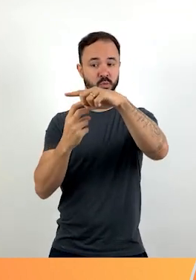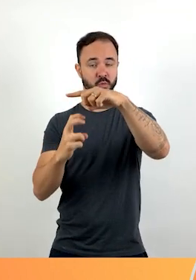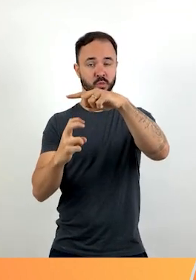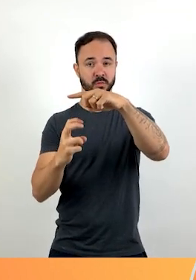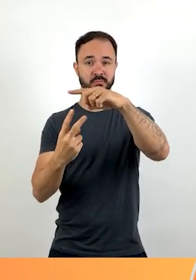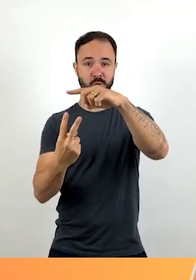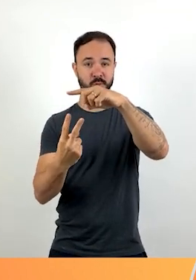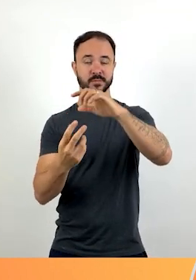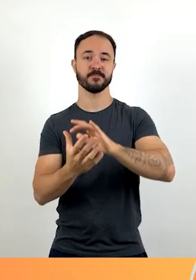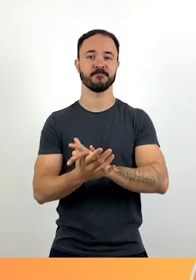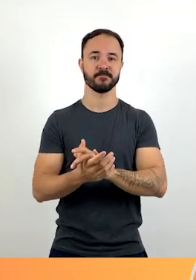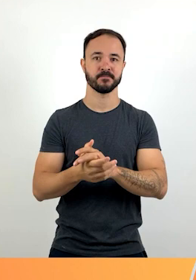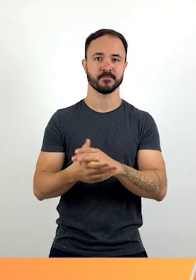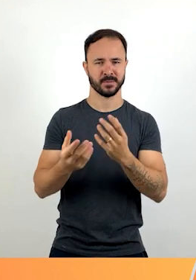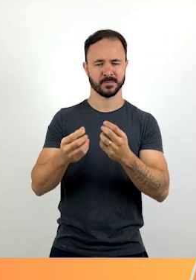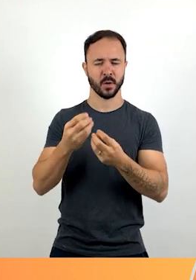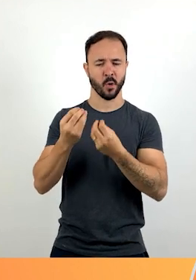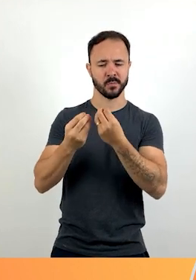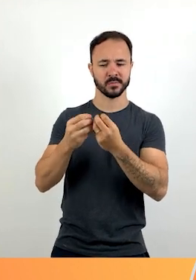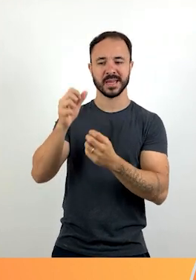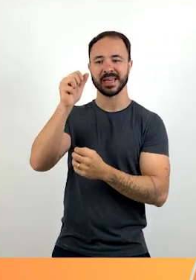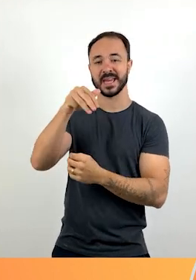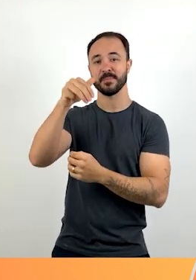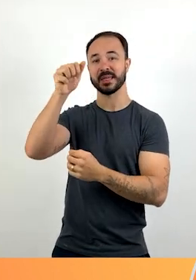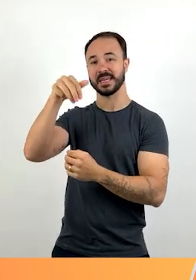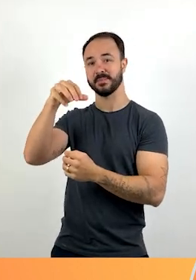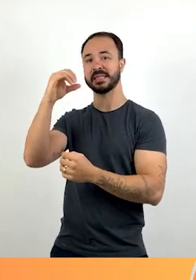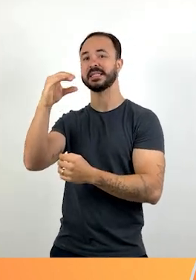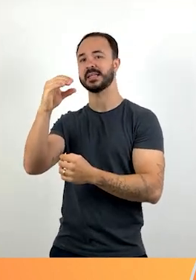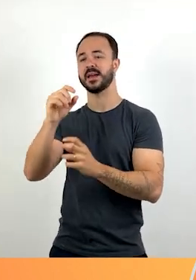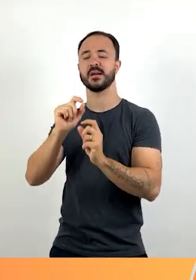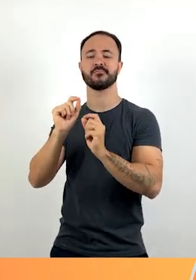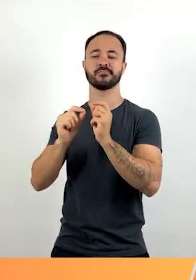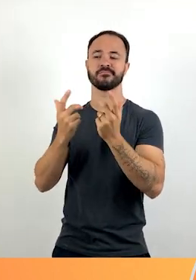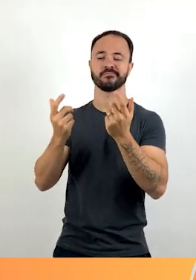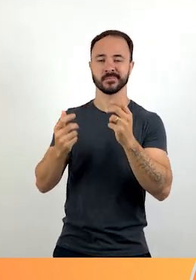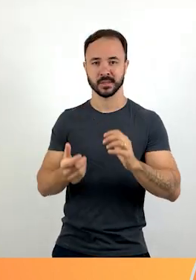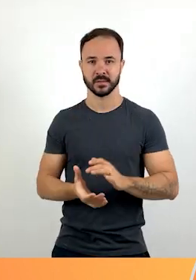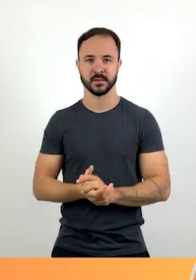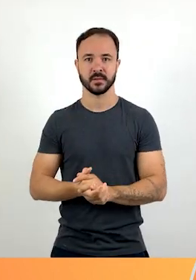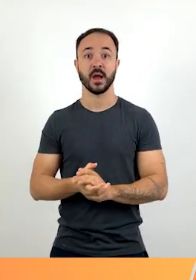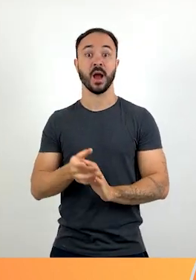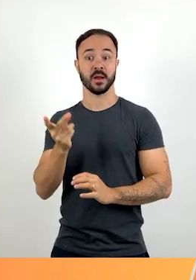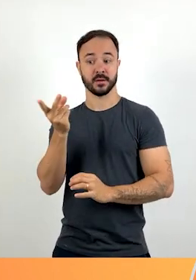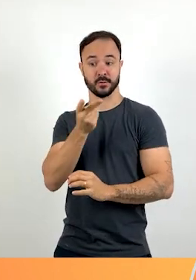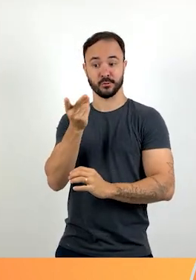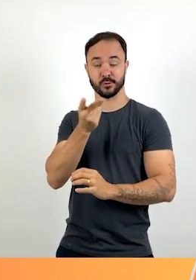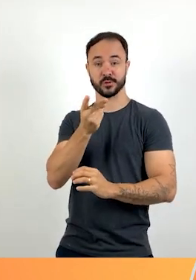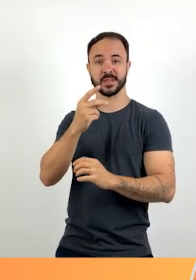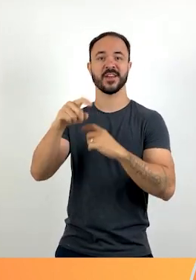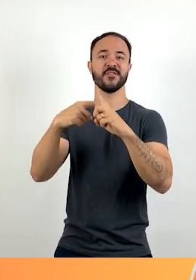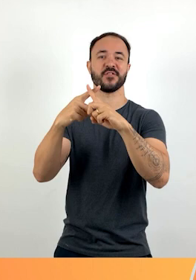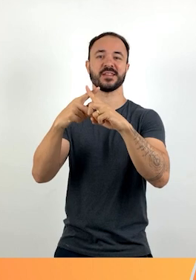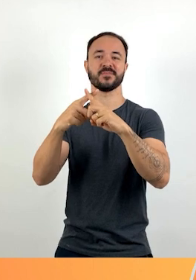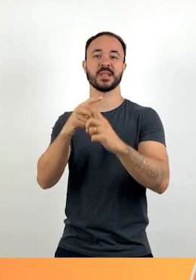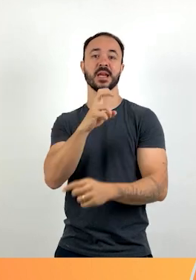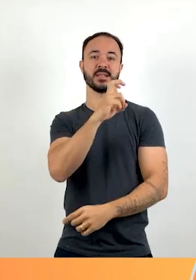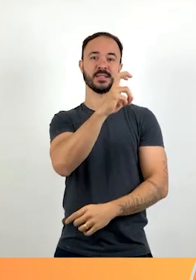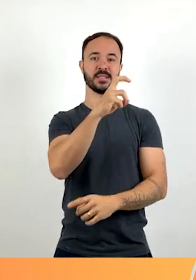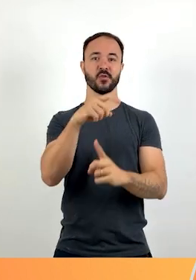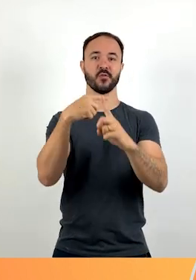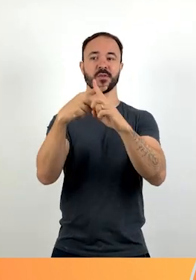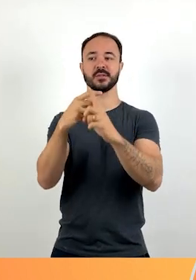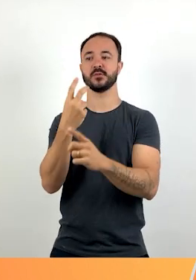5 e 2, já que eles são números primos, vai ser a própria multiplicação entre eles. 5 vezes 2